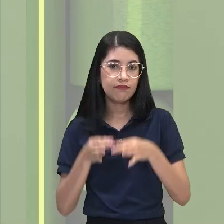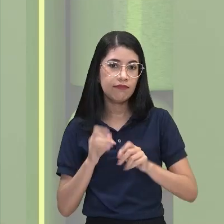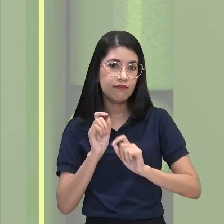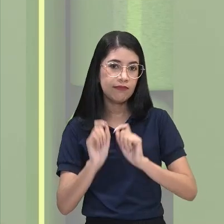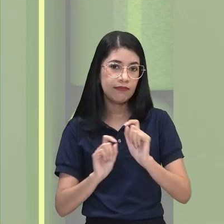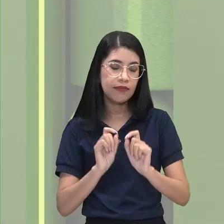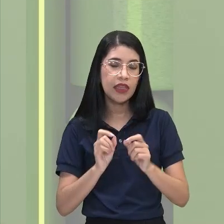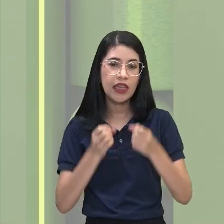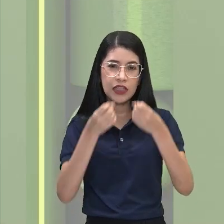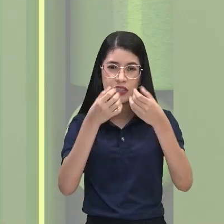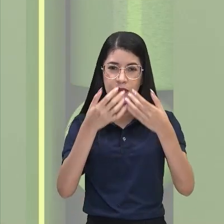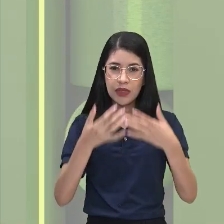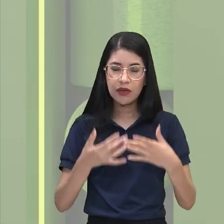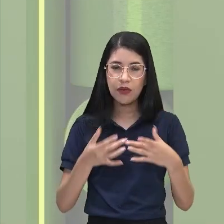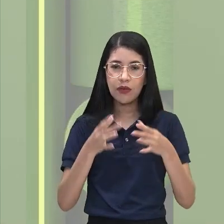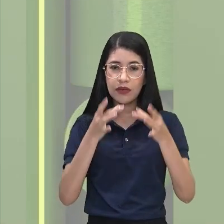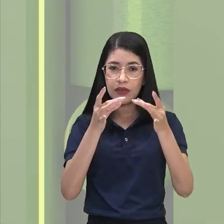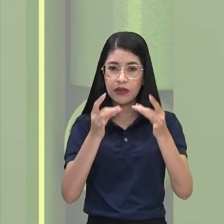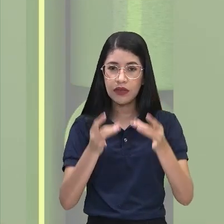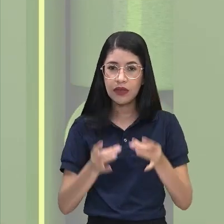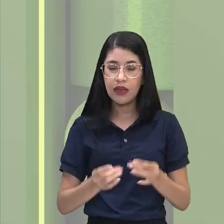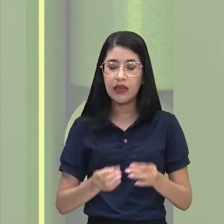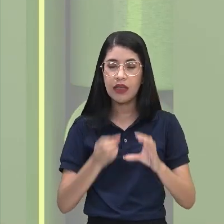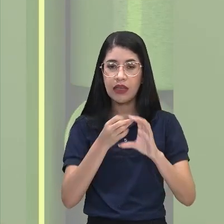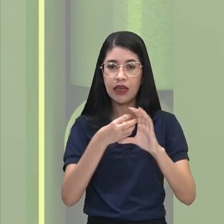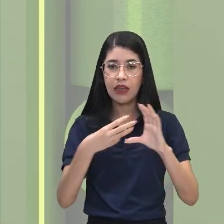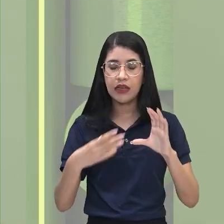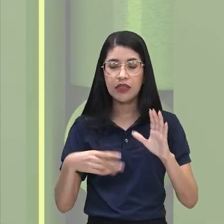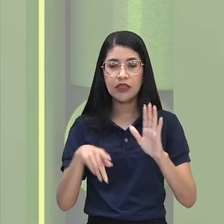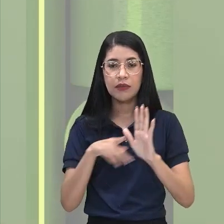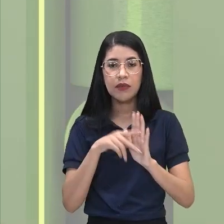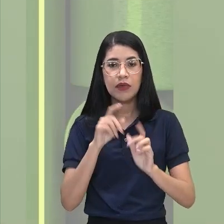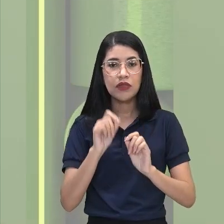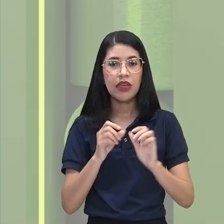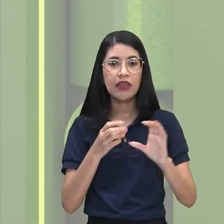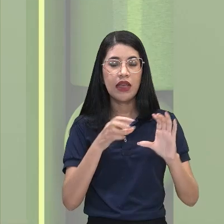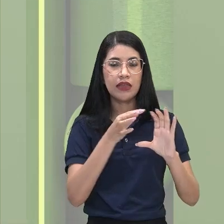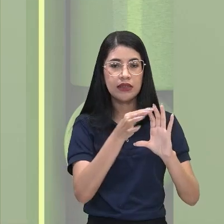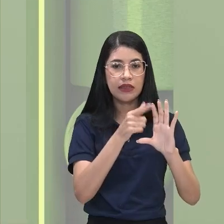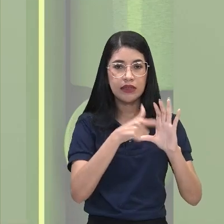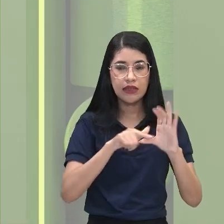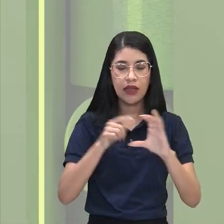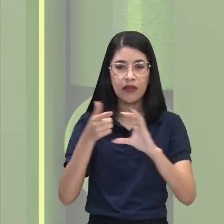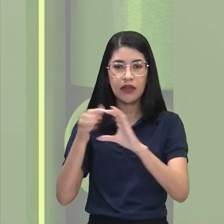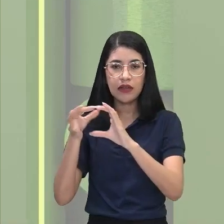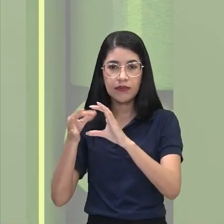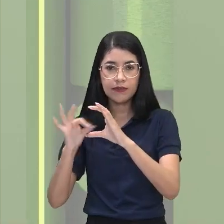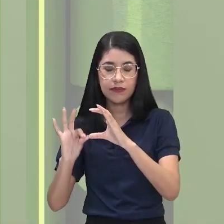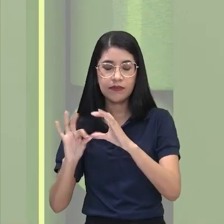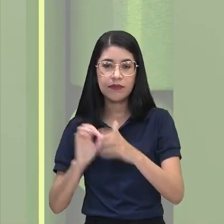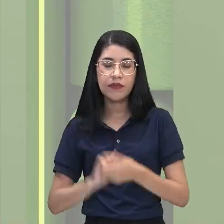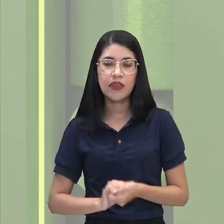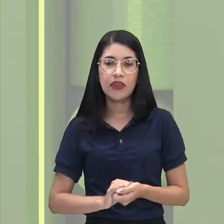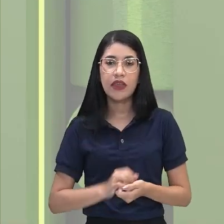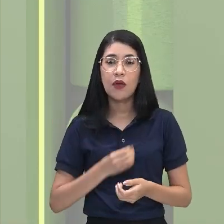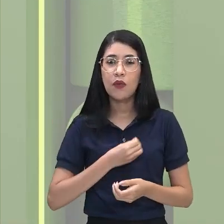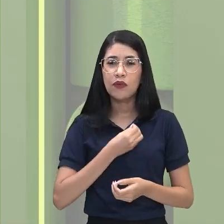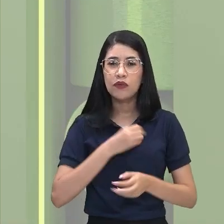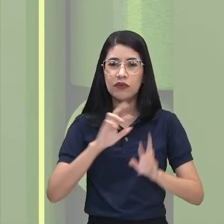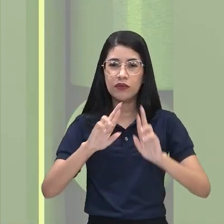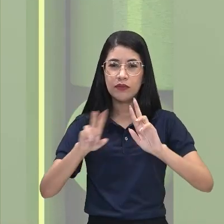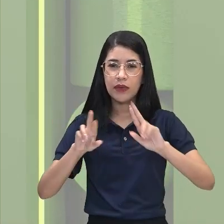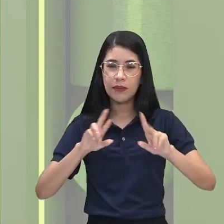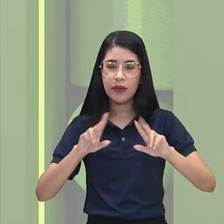que nós falamos agora das características dessas células. Aqueles organismos que